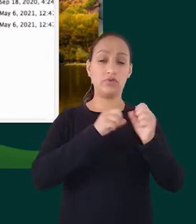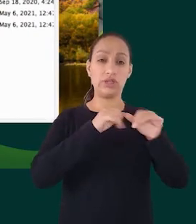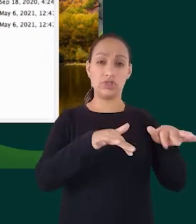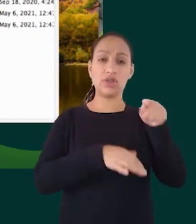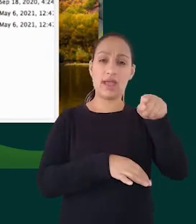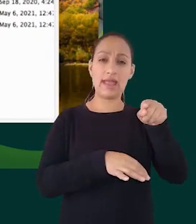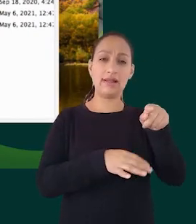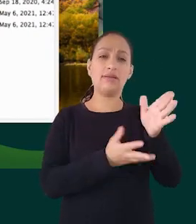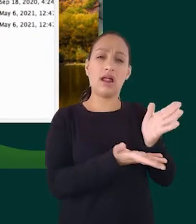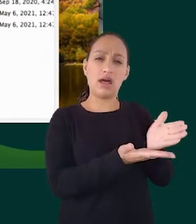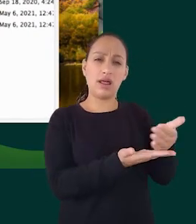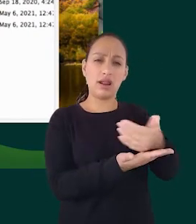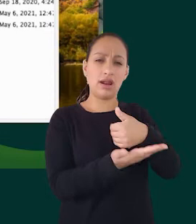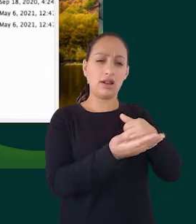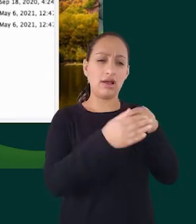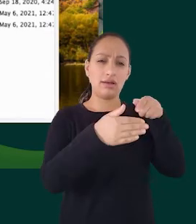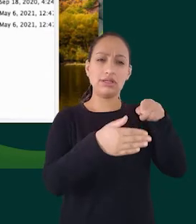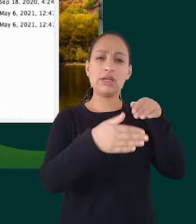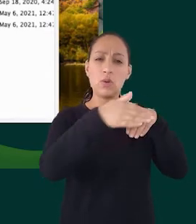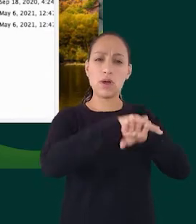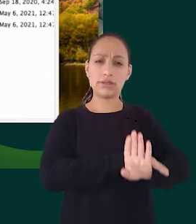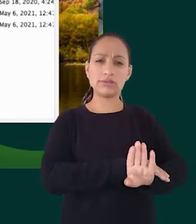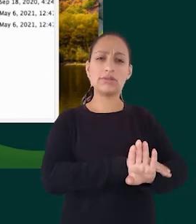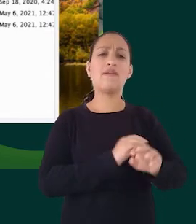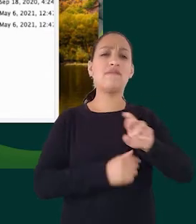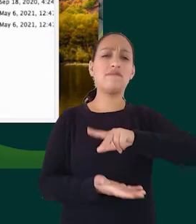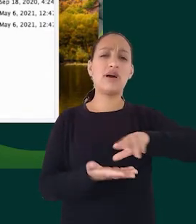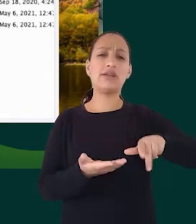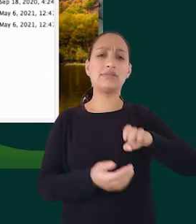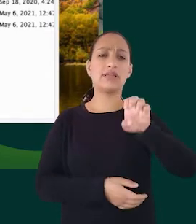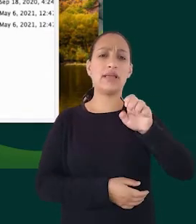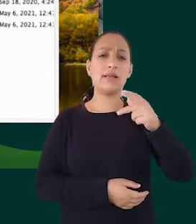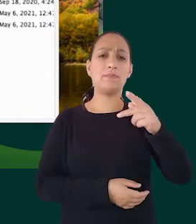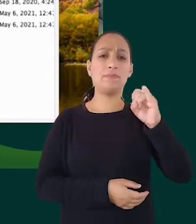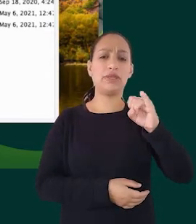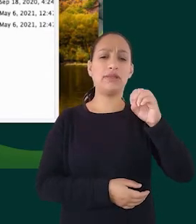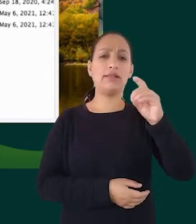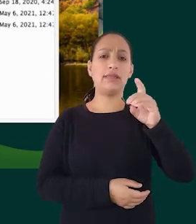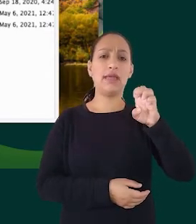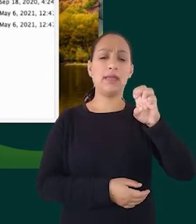Vários epidemiologistas, vários governos têm usado esses dados.